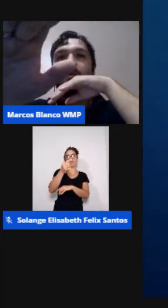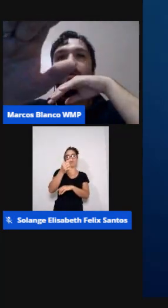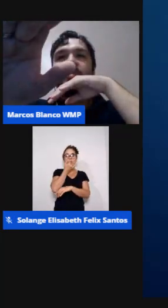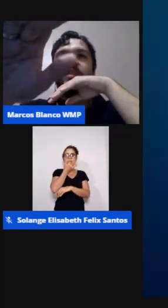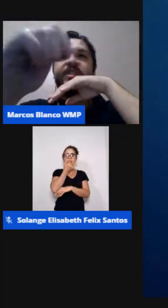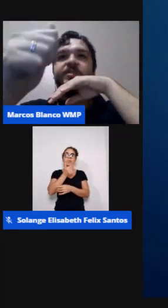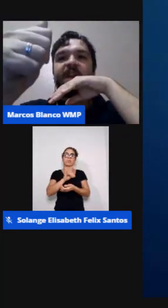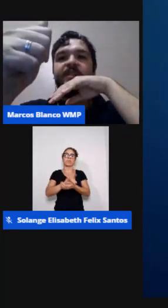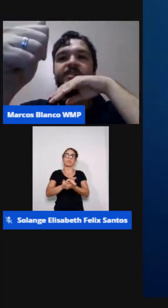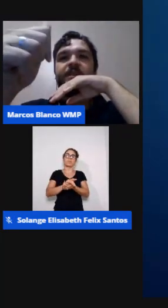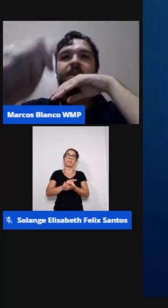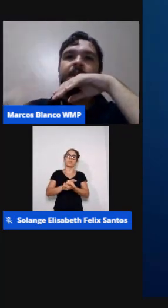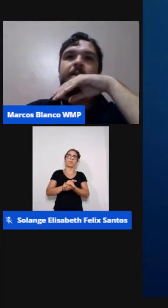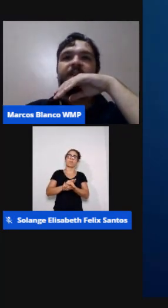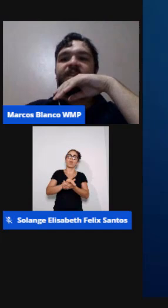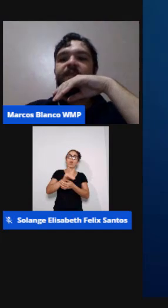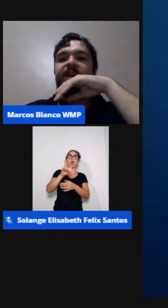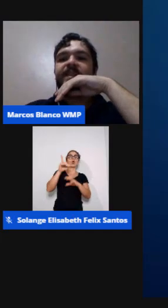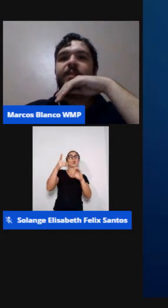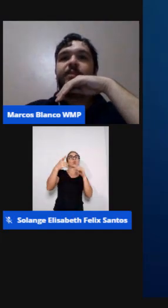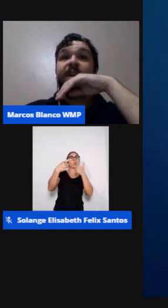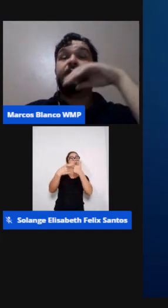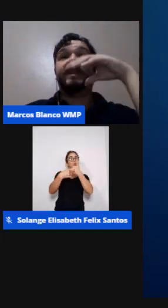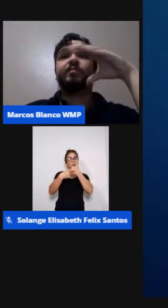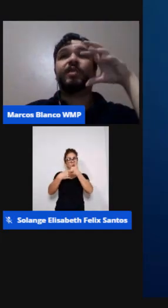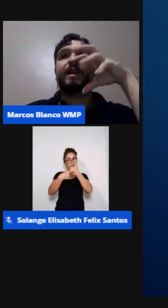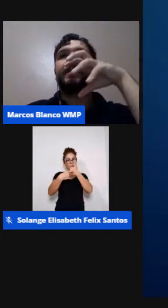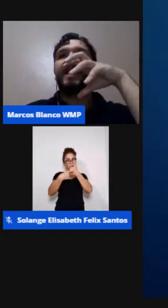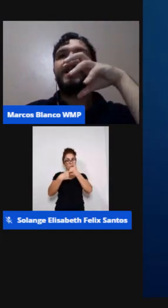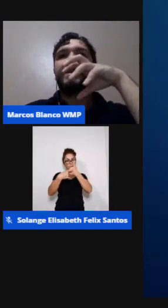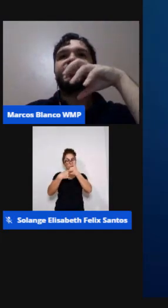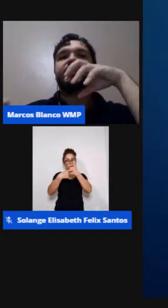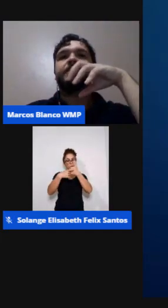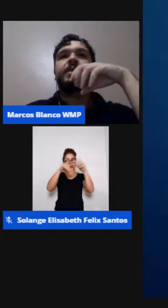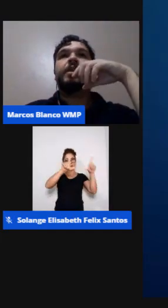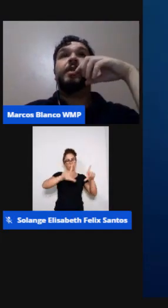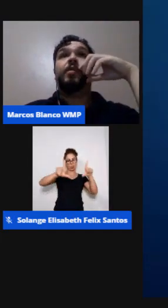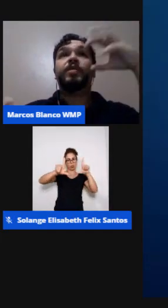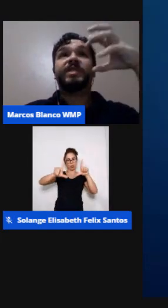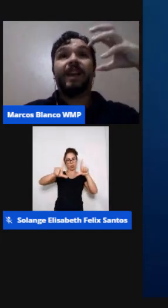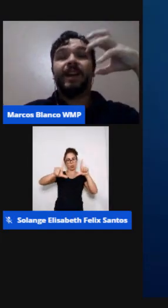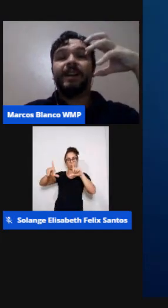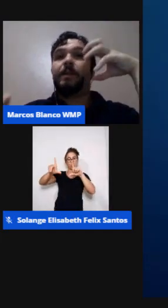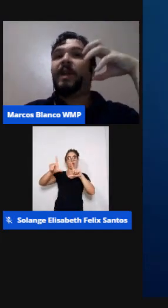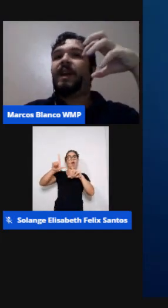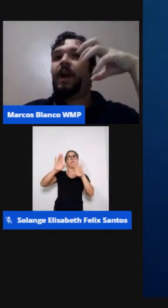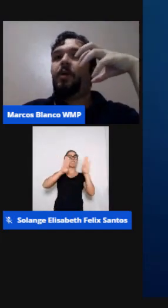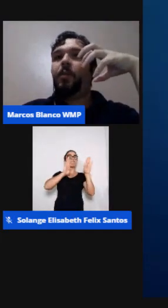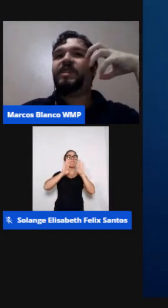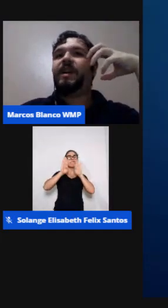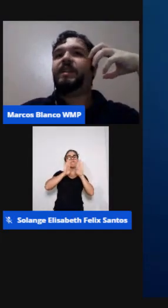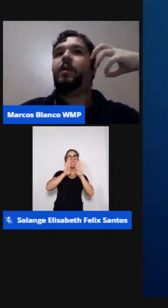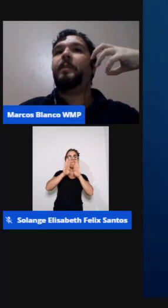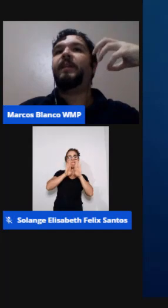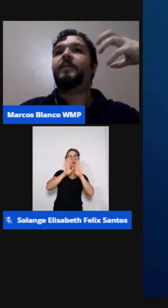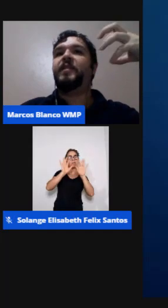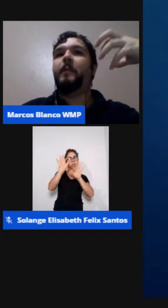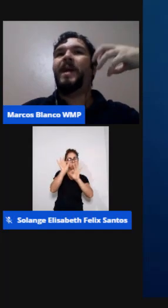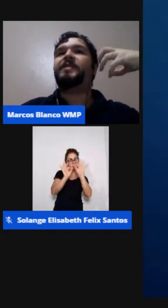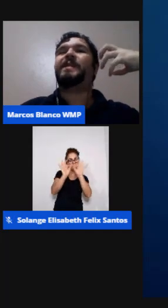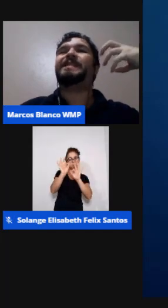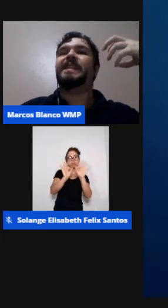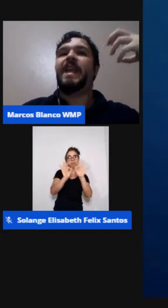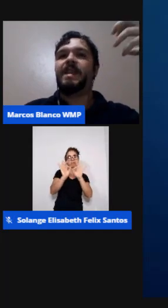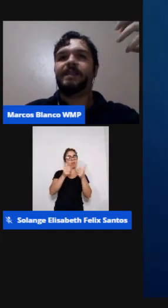Aqui, então, só curtir as nossas páginas para vocês ficarem sabendo mais. O Facebook está bem alinhadinho, o Instagram está bem legal, o Instagram está com